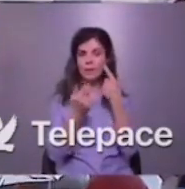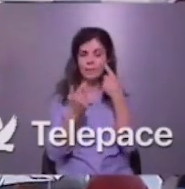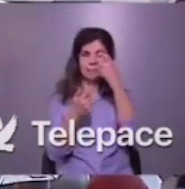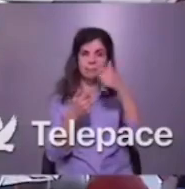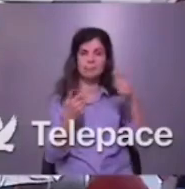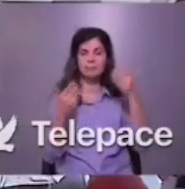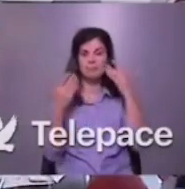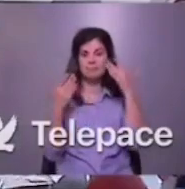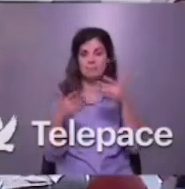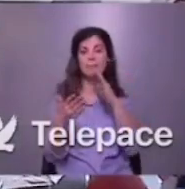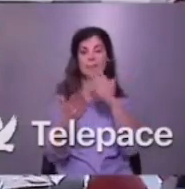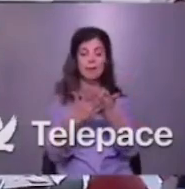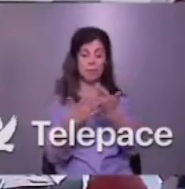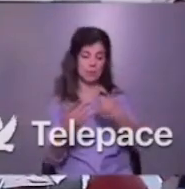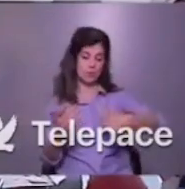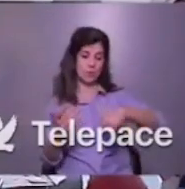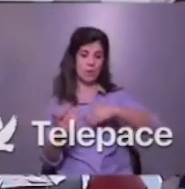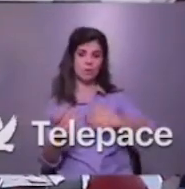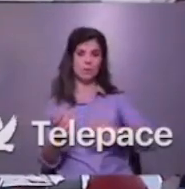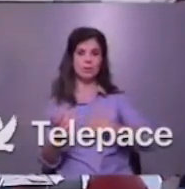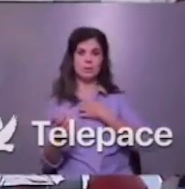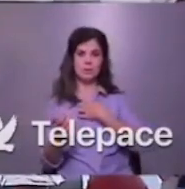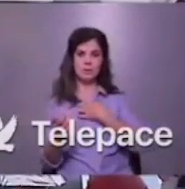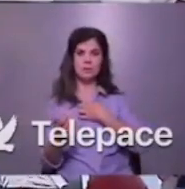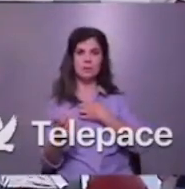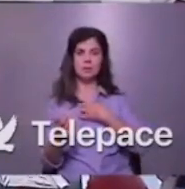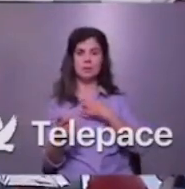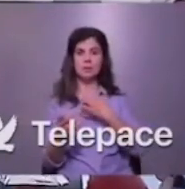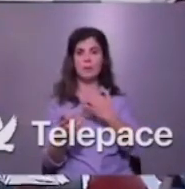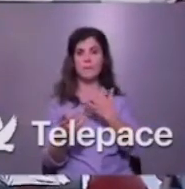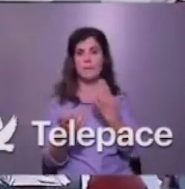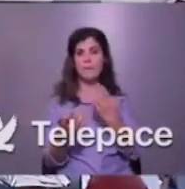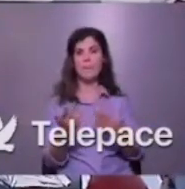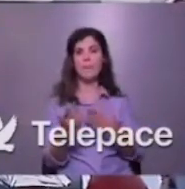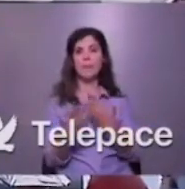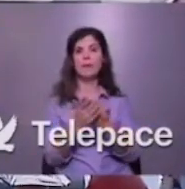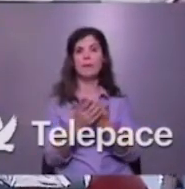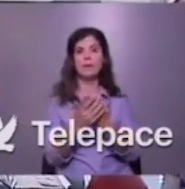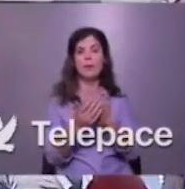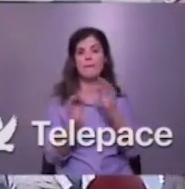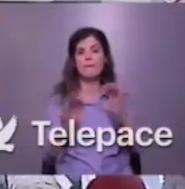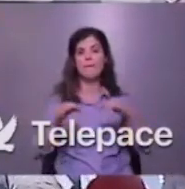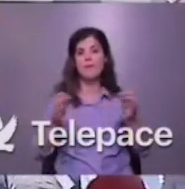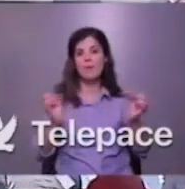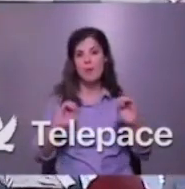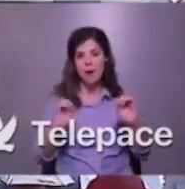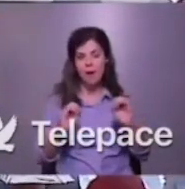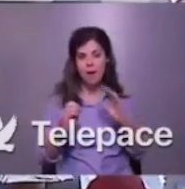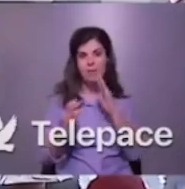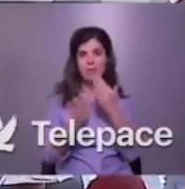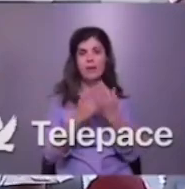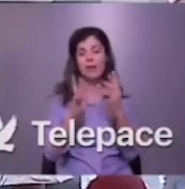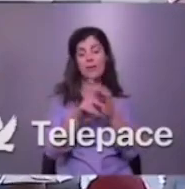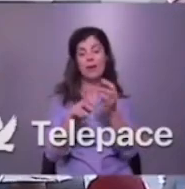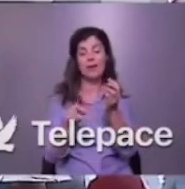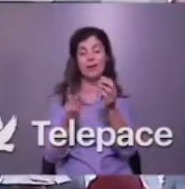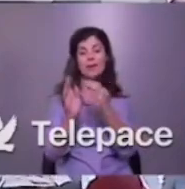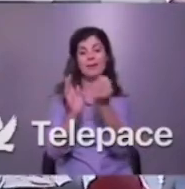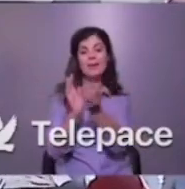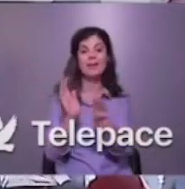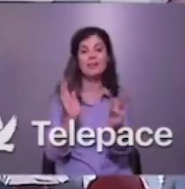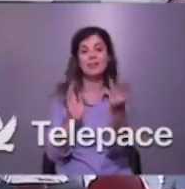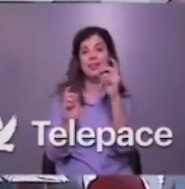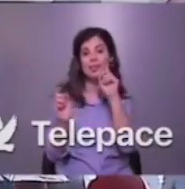nós. Levamos connosco o propósito de orar sem cessar, conforme o exemplo dos três